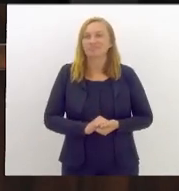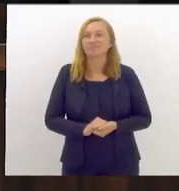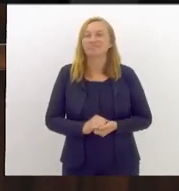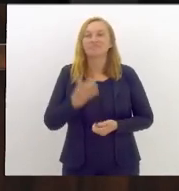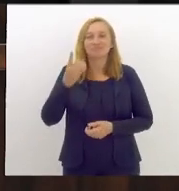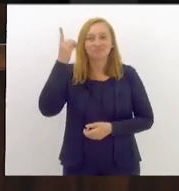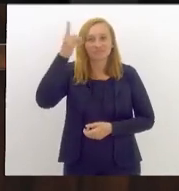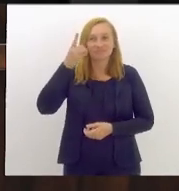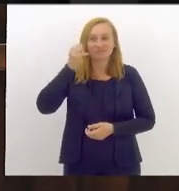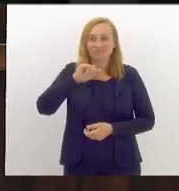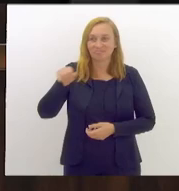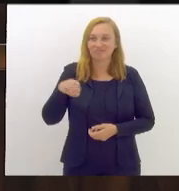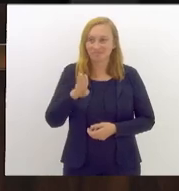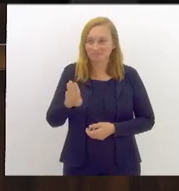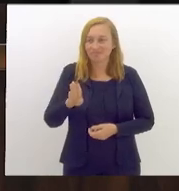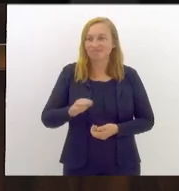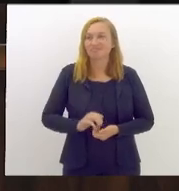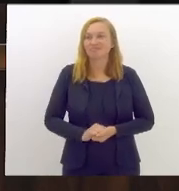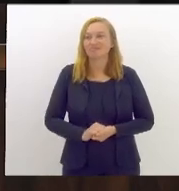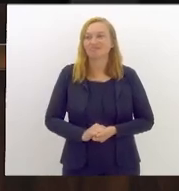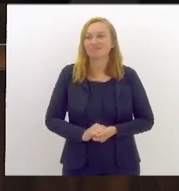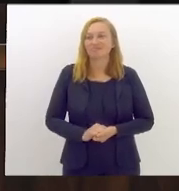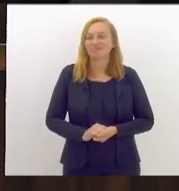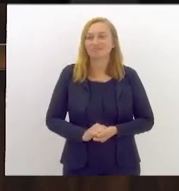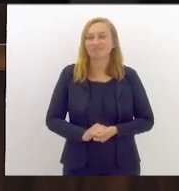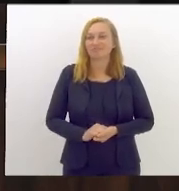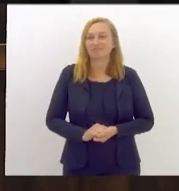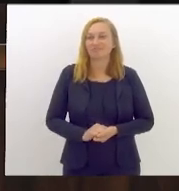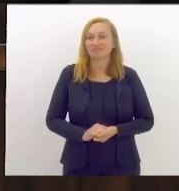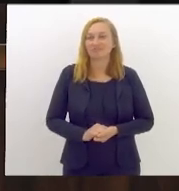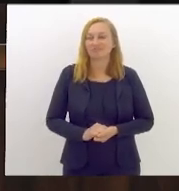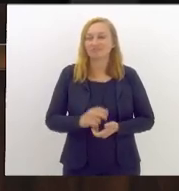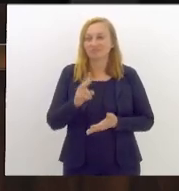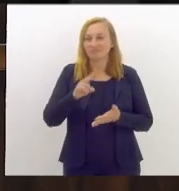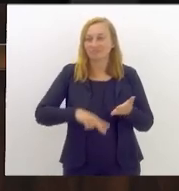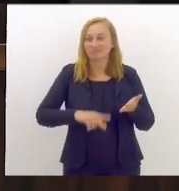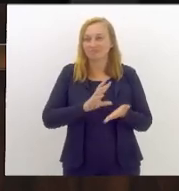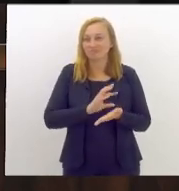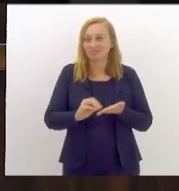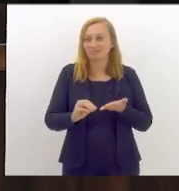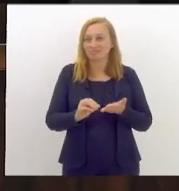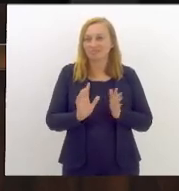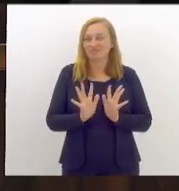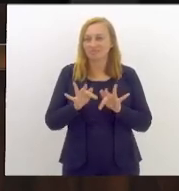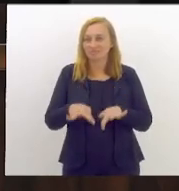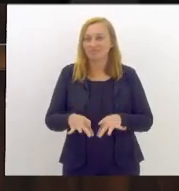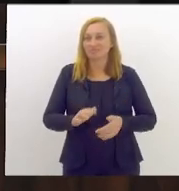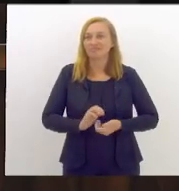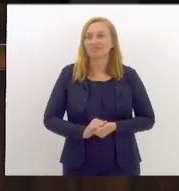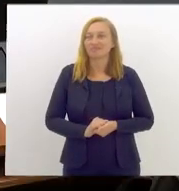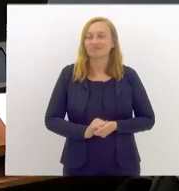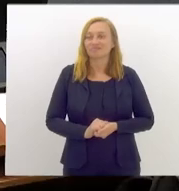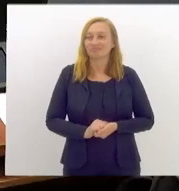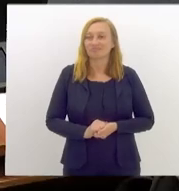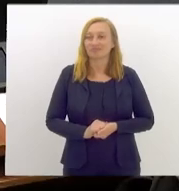o deputado Jair Bittencourt ler a ata de encerramento